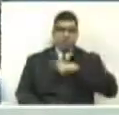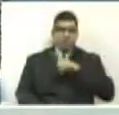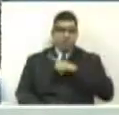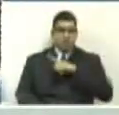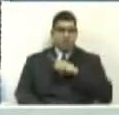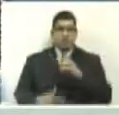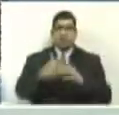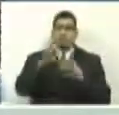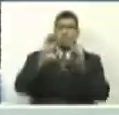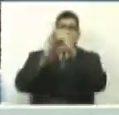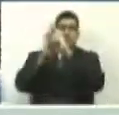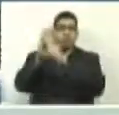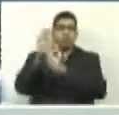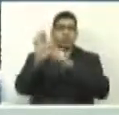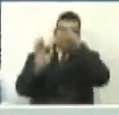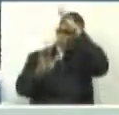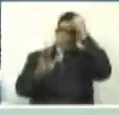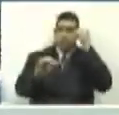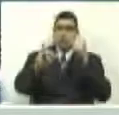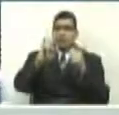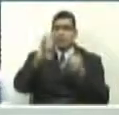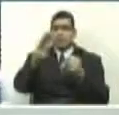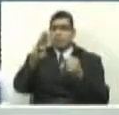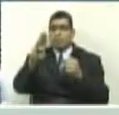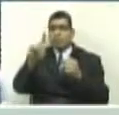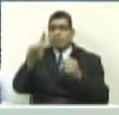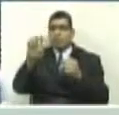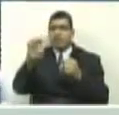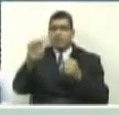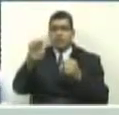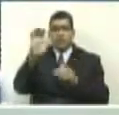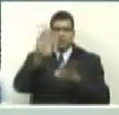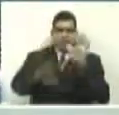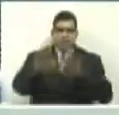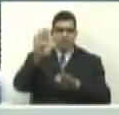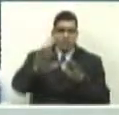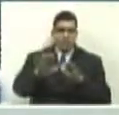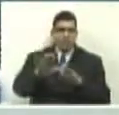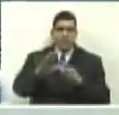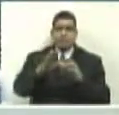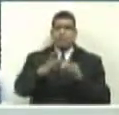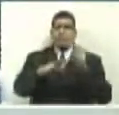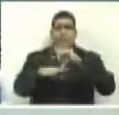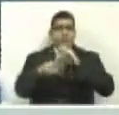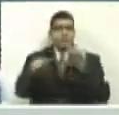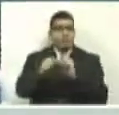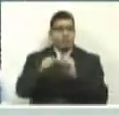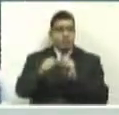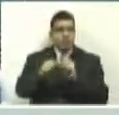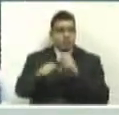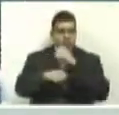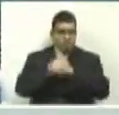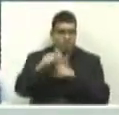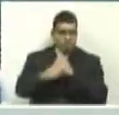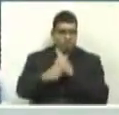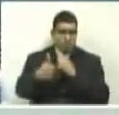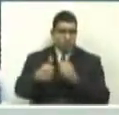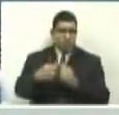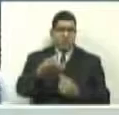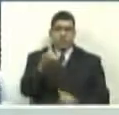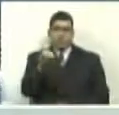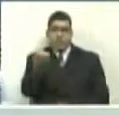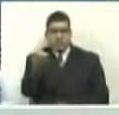segundo os dados do IBGE, ainda não consolidados, do último censo 2010,